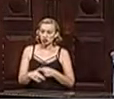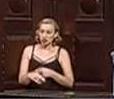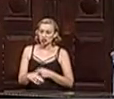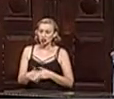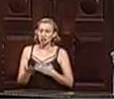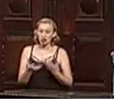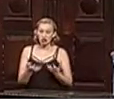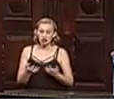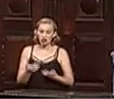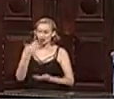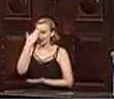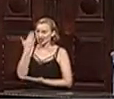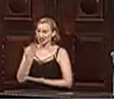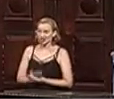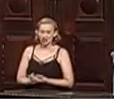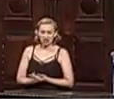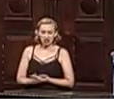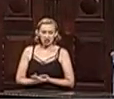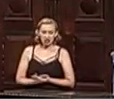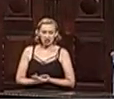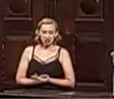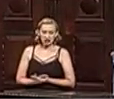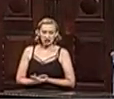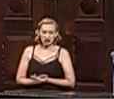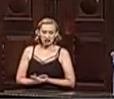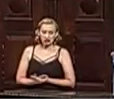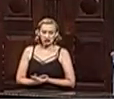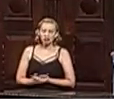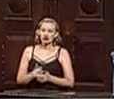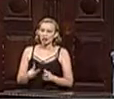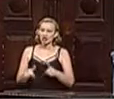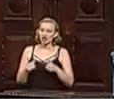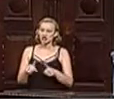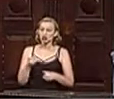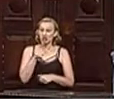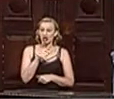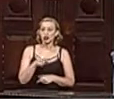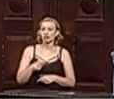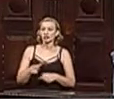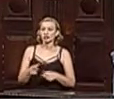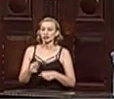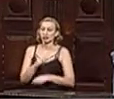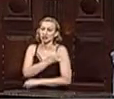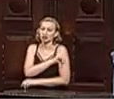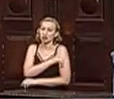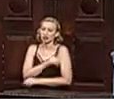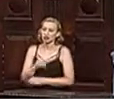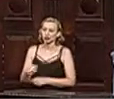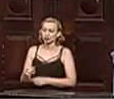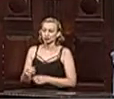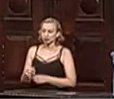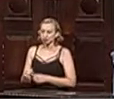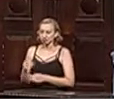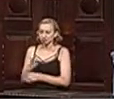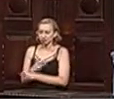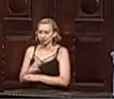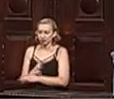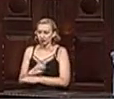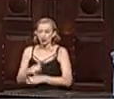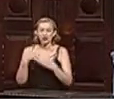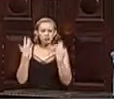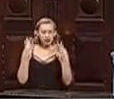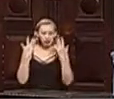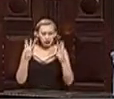quero crer que o Tribunal de Contas também vai agir pesado lá na cidade do Duque de Caxias. Mas parabéns pela preocupação do tema, que é um